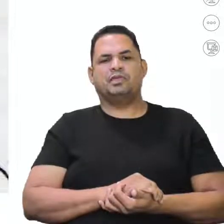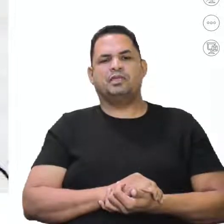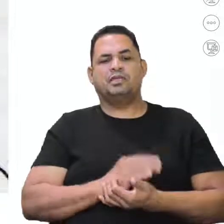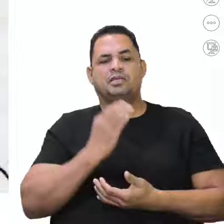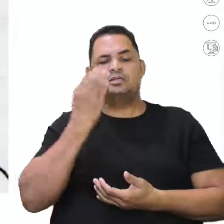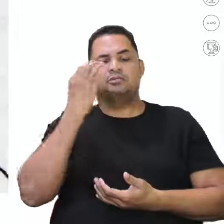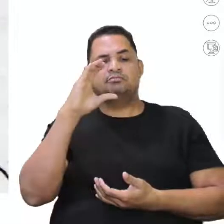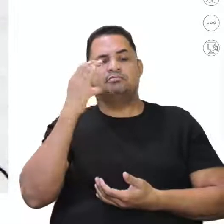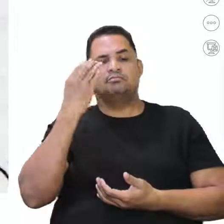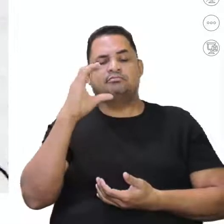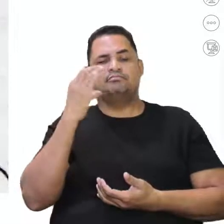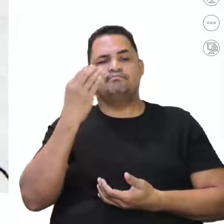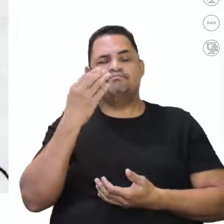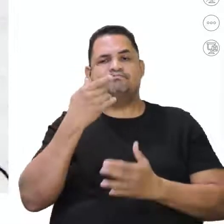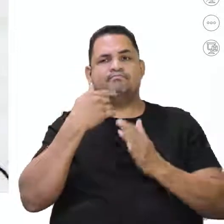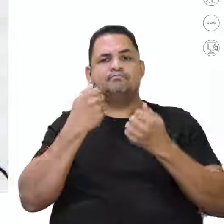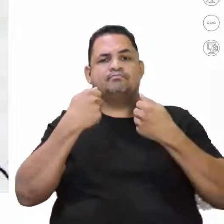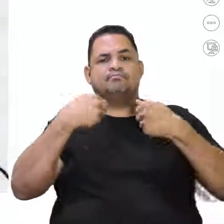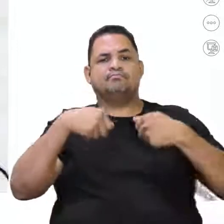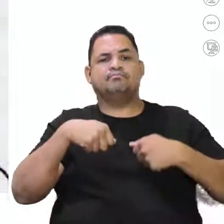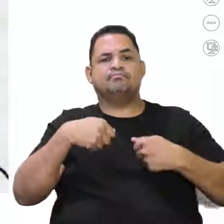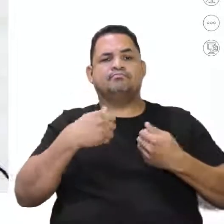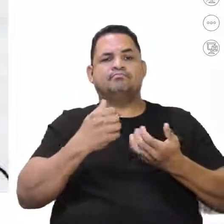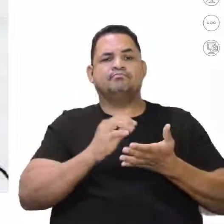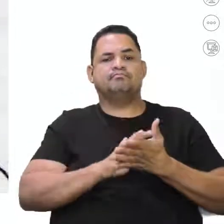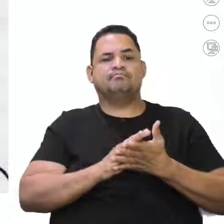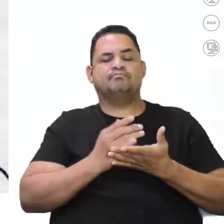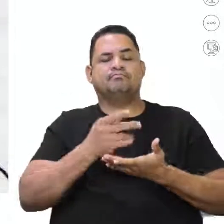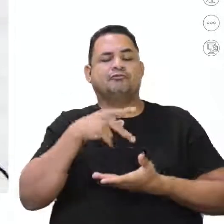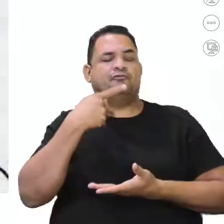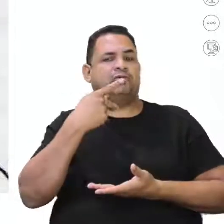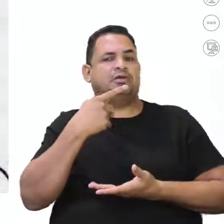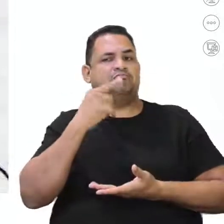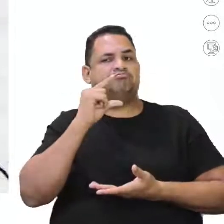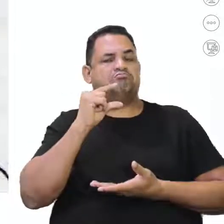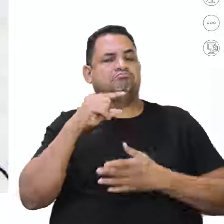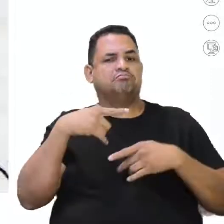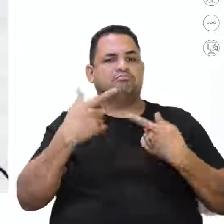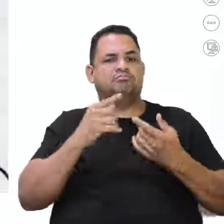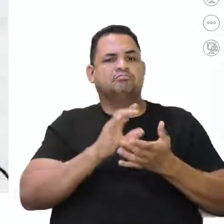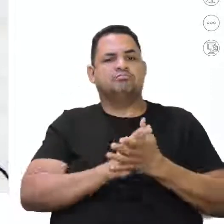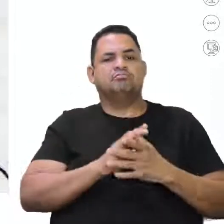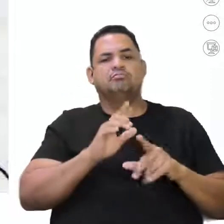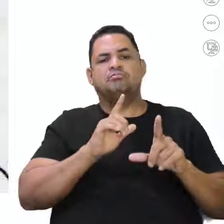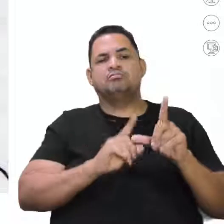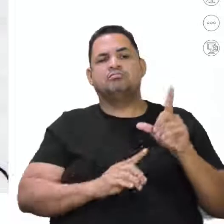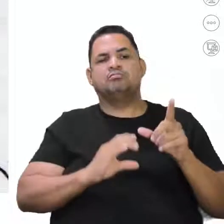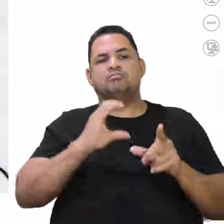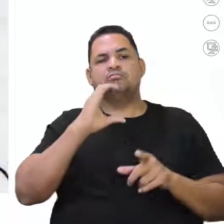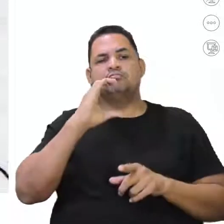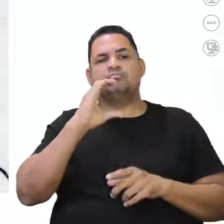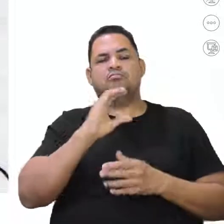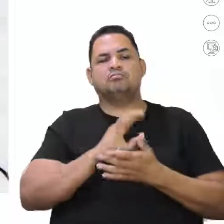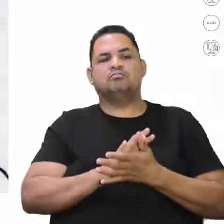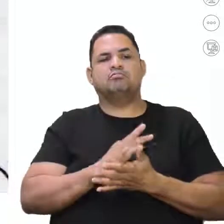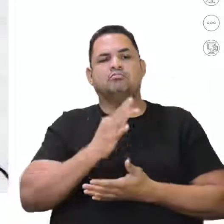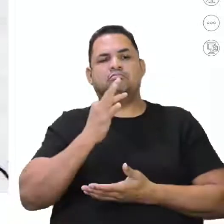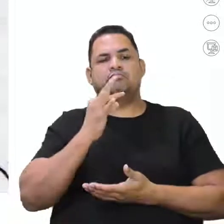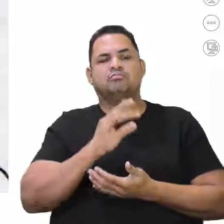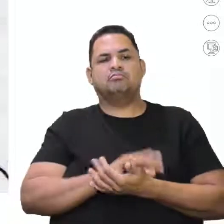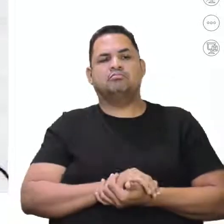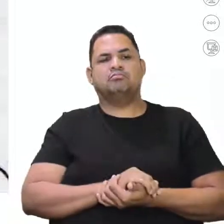ciência, ela permite que a gente diga um pouco. Então, a letra C é false, não